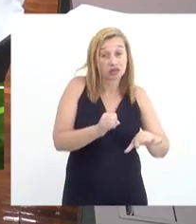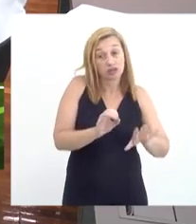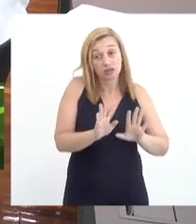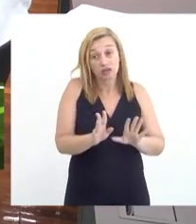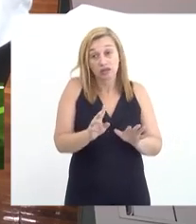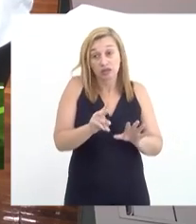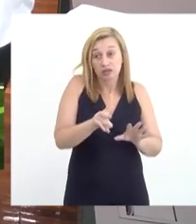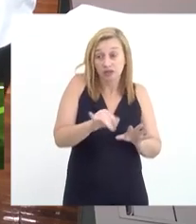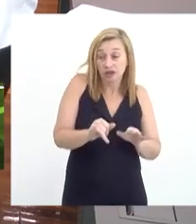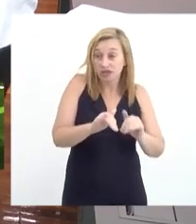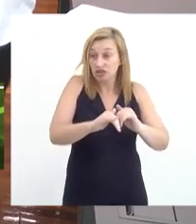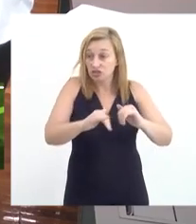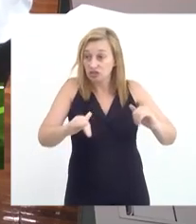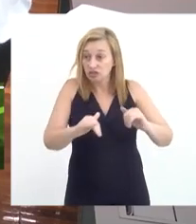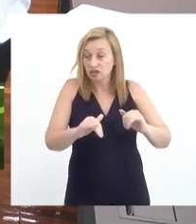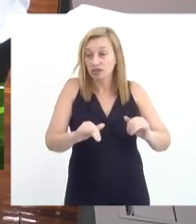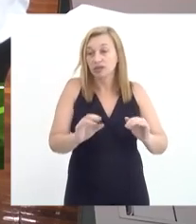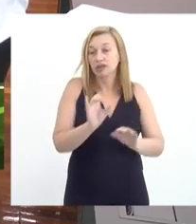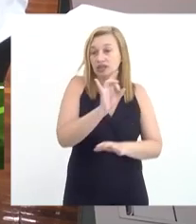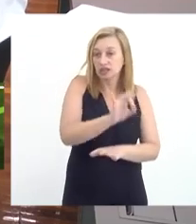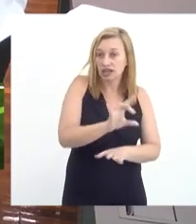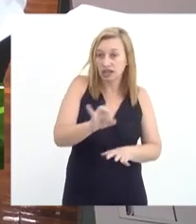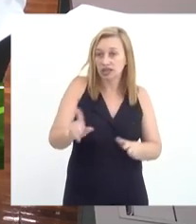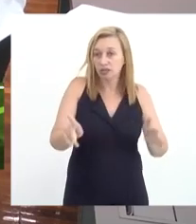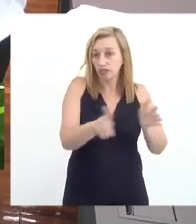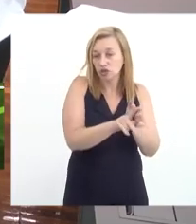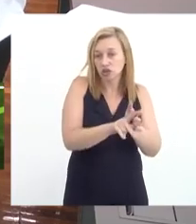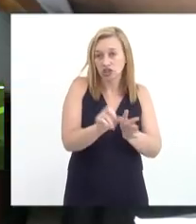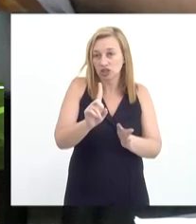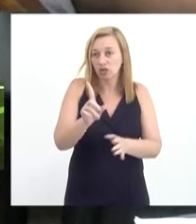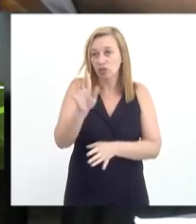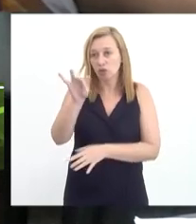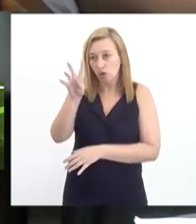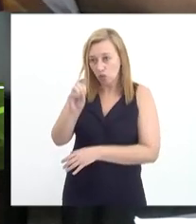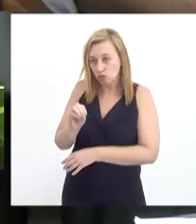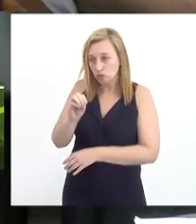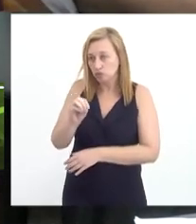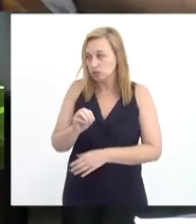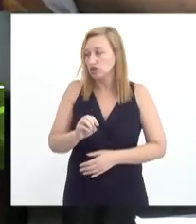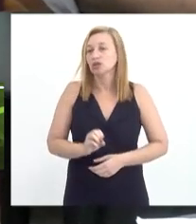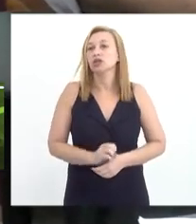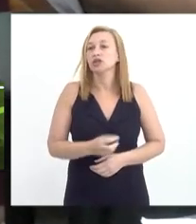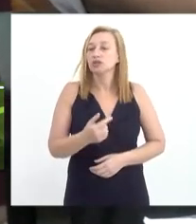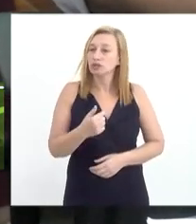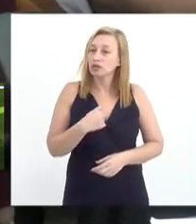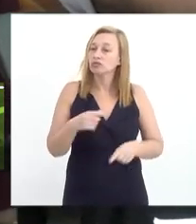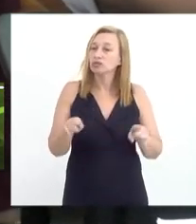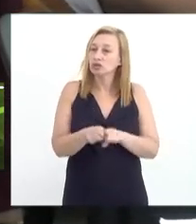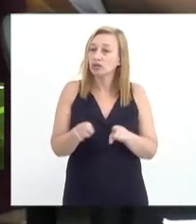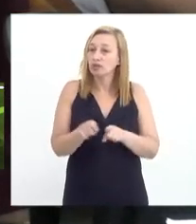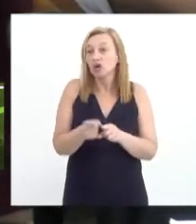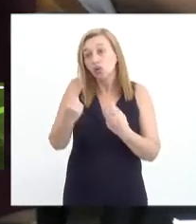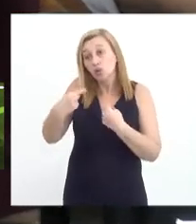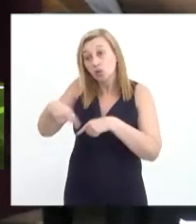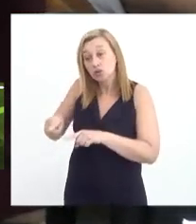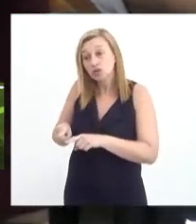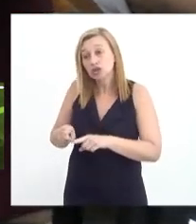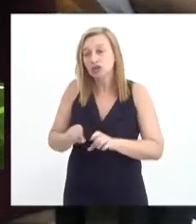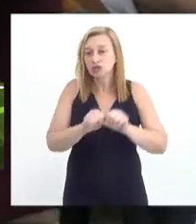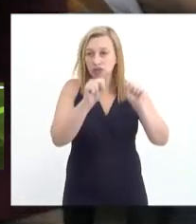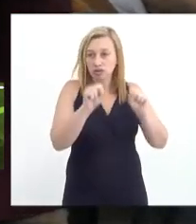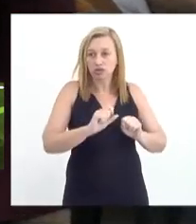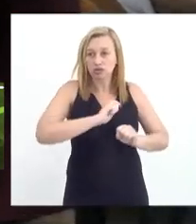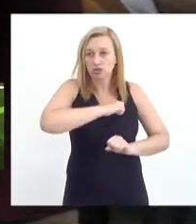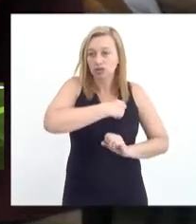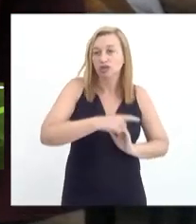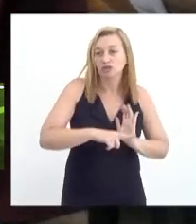Apresente Cada projeto Não seja em bloco Eu me coloco Também Contrário Ao regime De recuperação